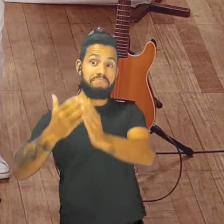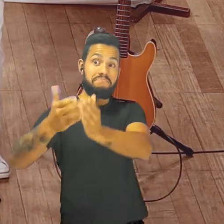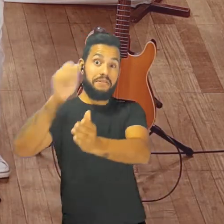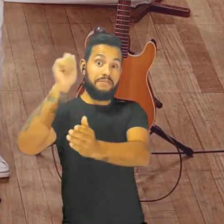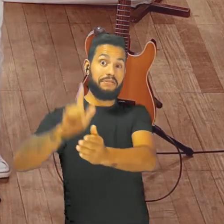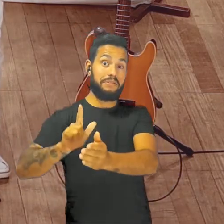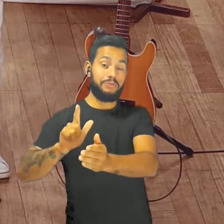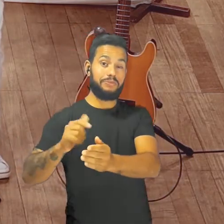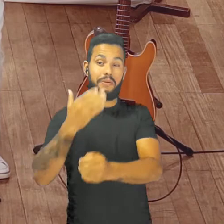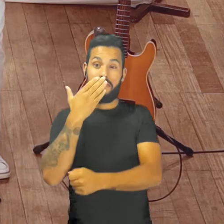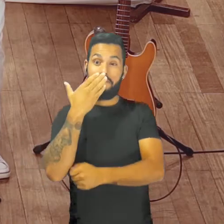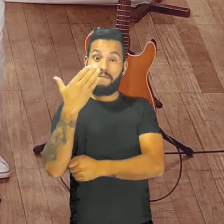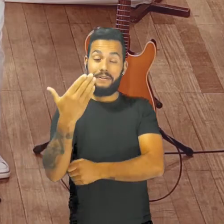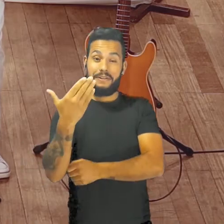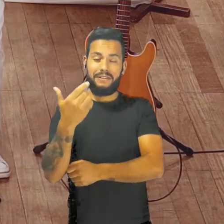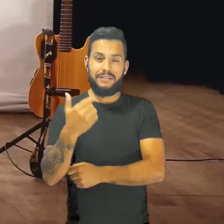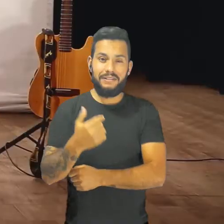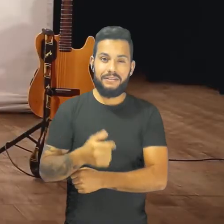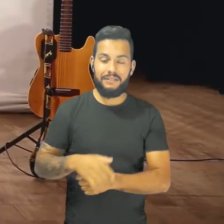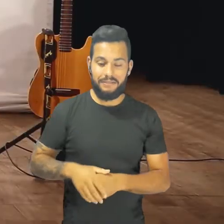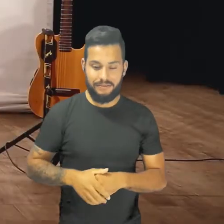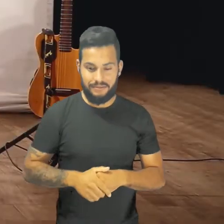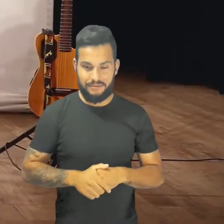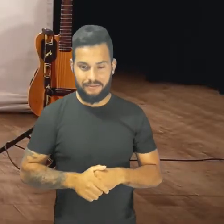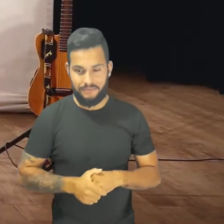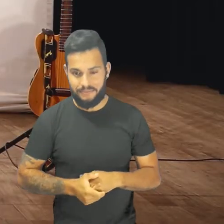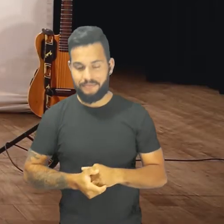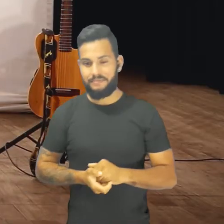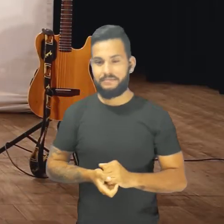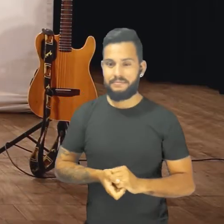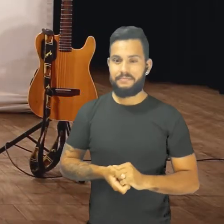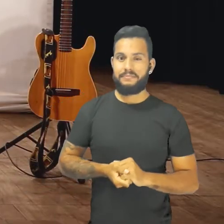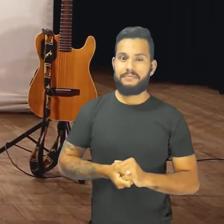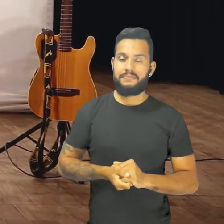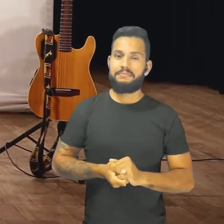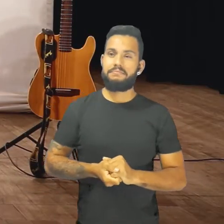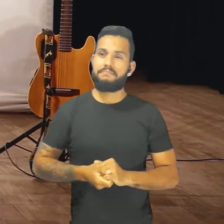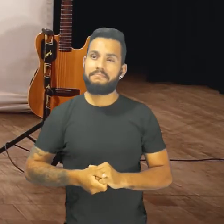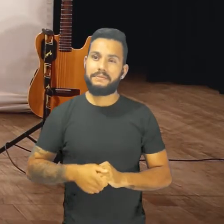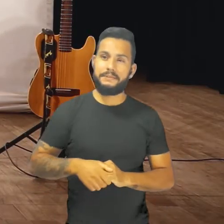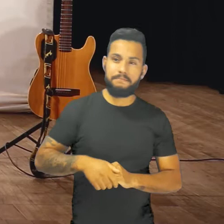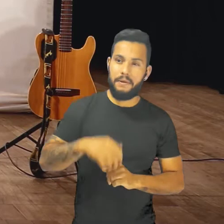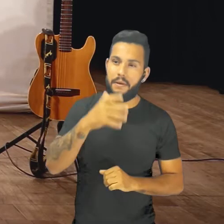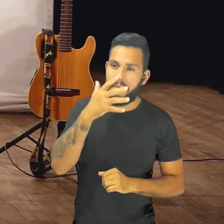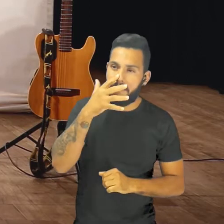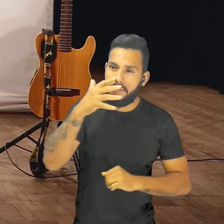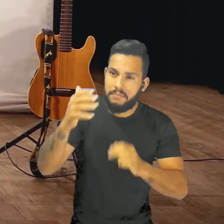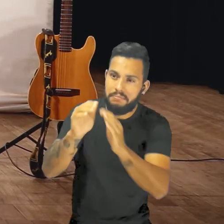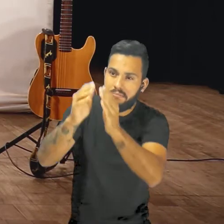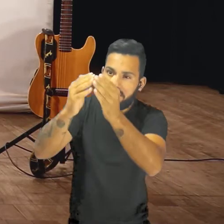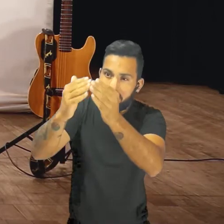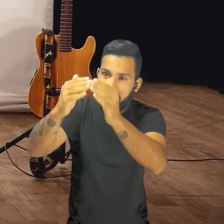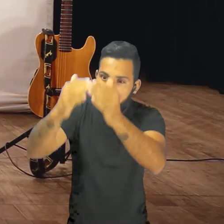quintal. Percebi o ato que mesmo de fato tinha o formato do quê? De um barco